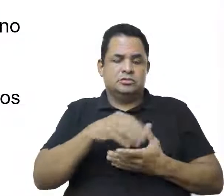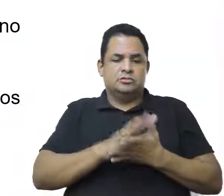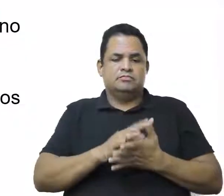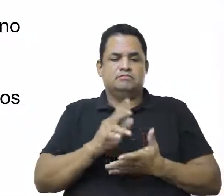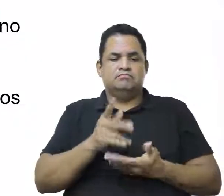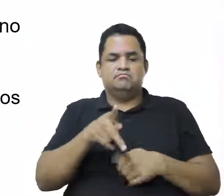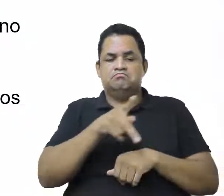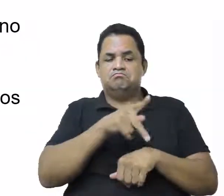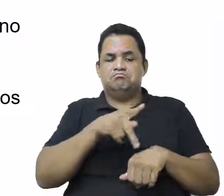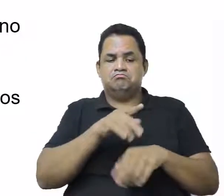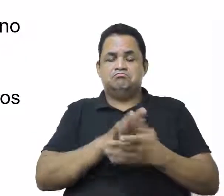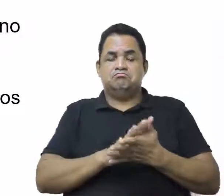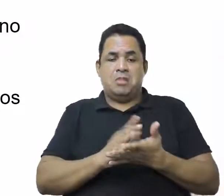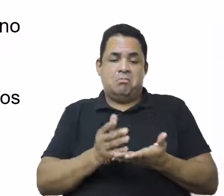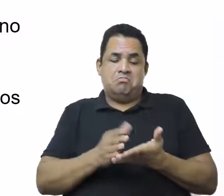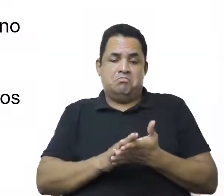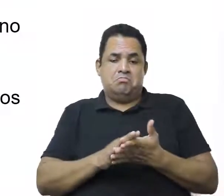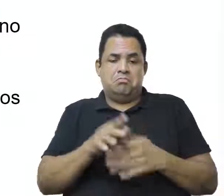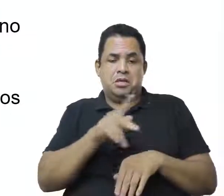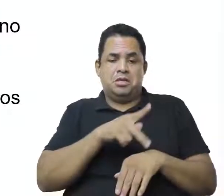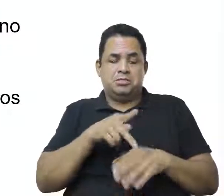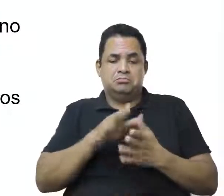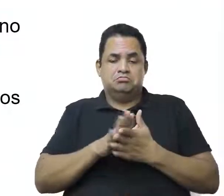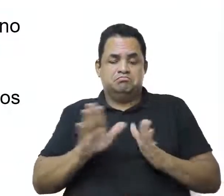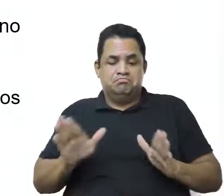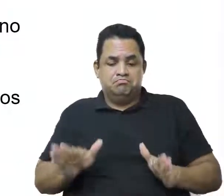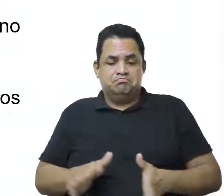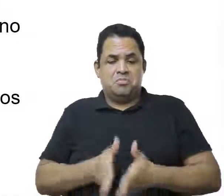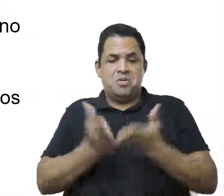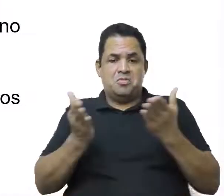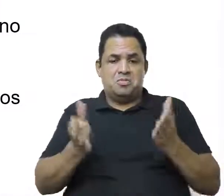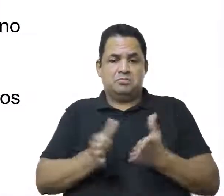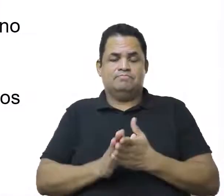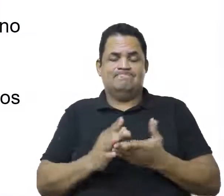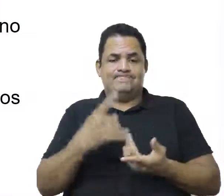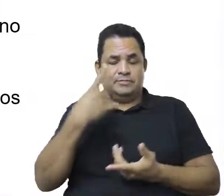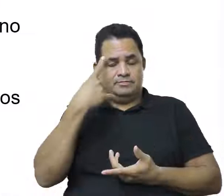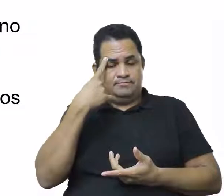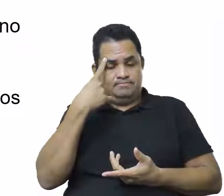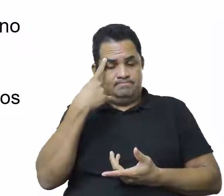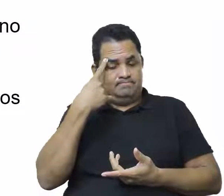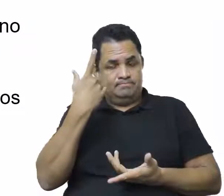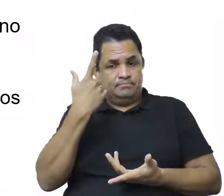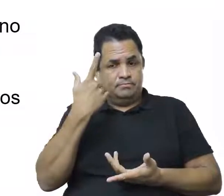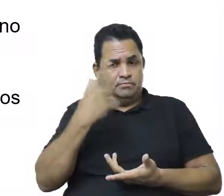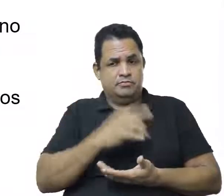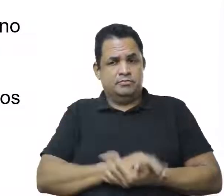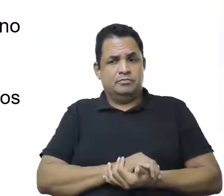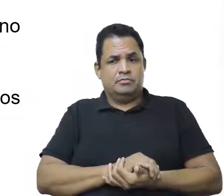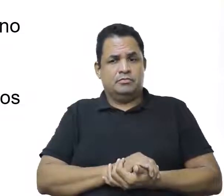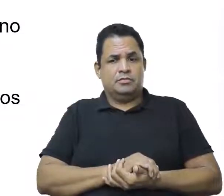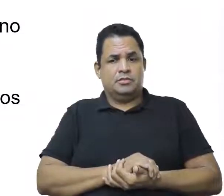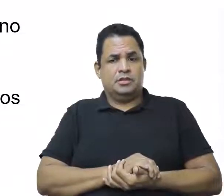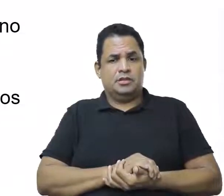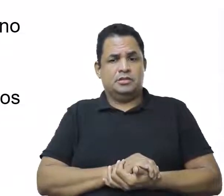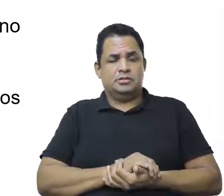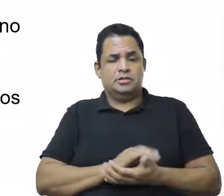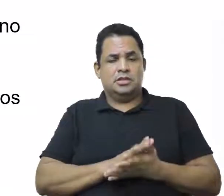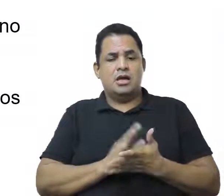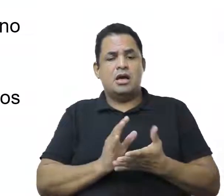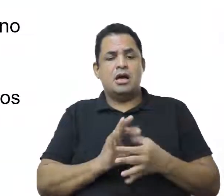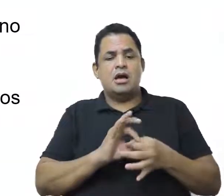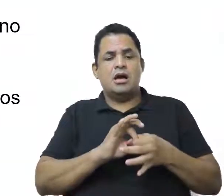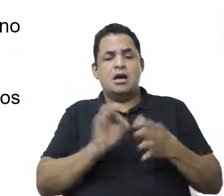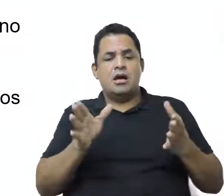um país pobre, inclusive. Ou seja, um país que está pensando aí nesse mercado livre,